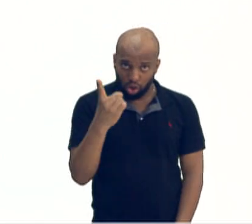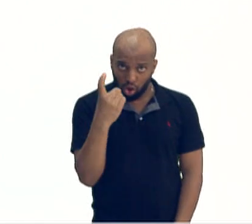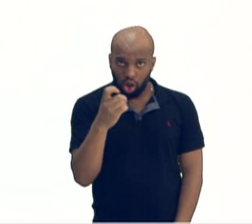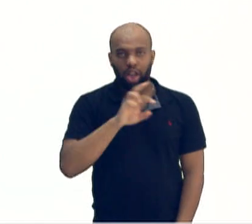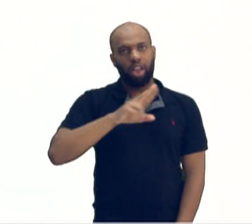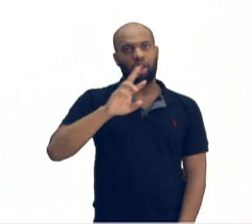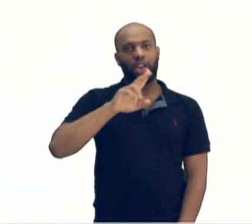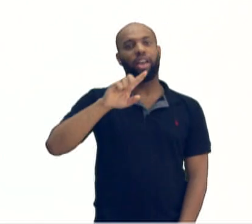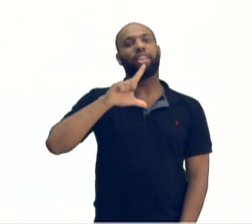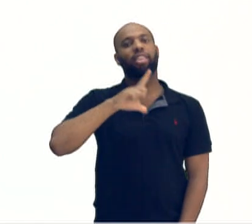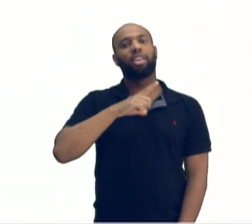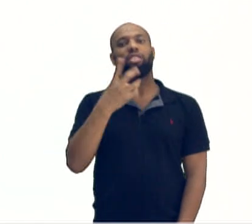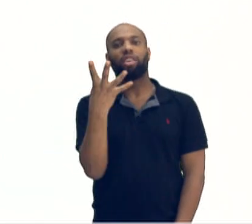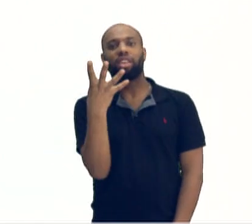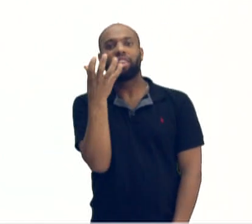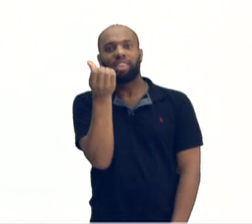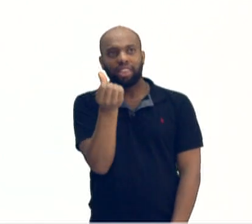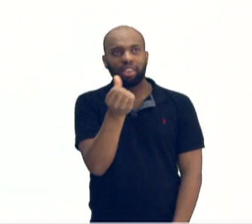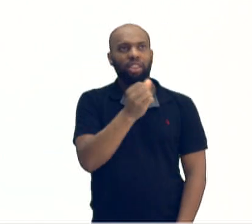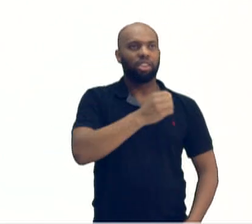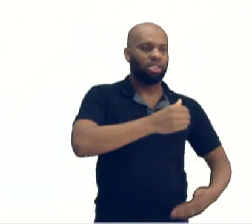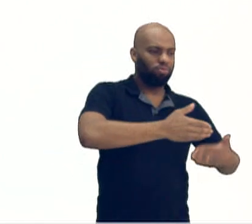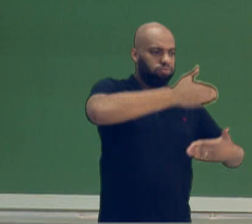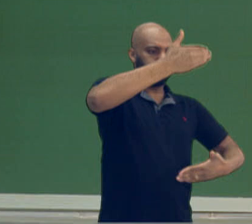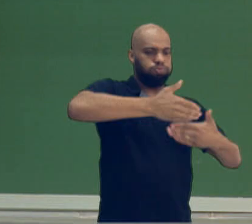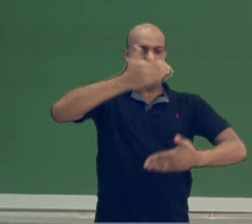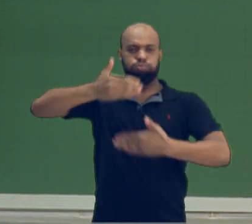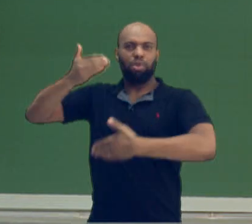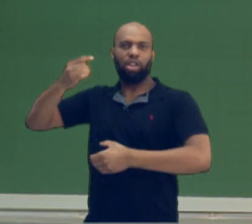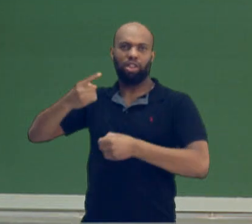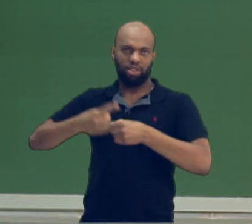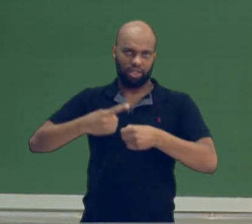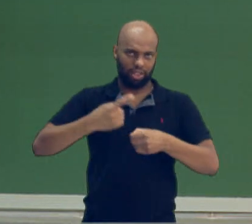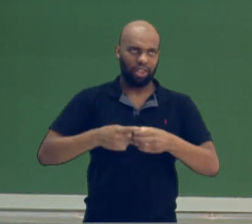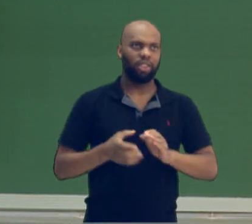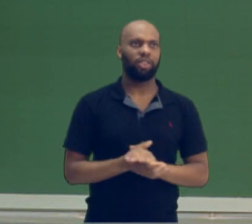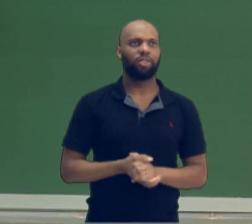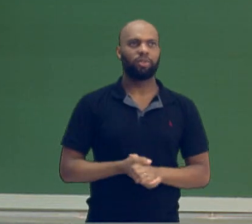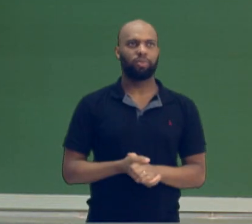tem 46 espalhados pelos locais da cidade.